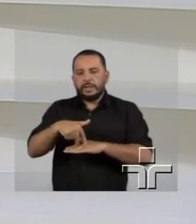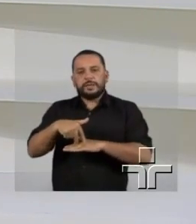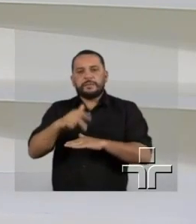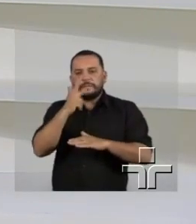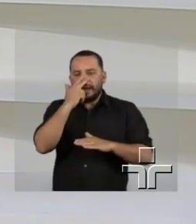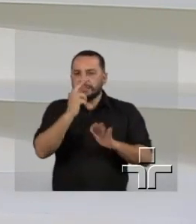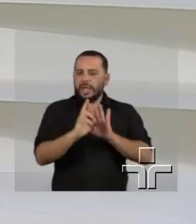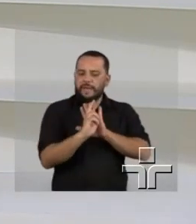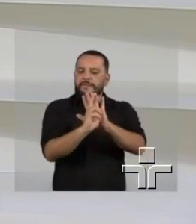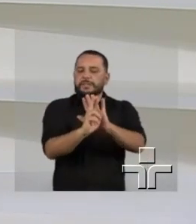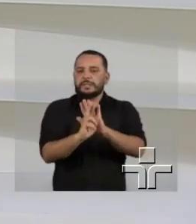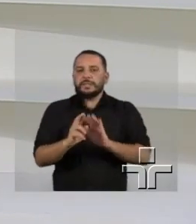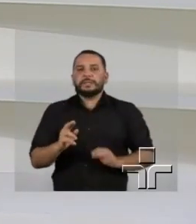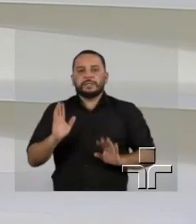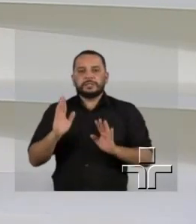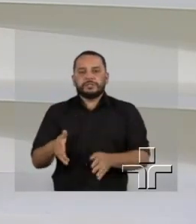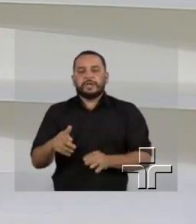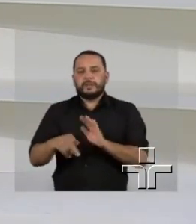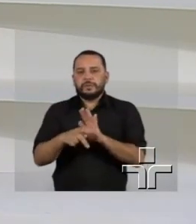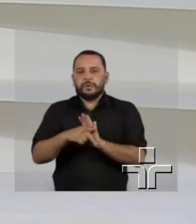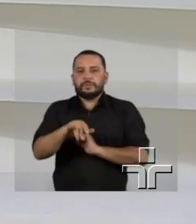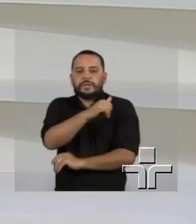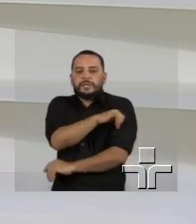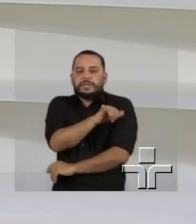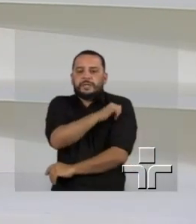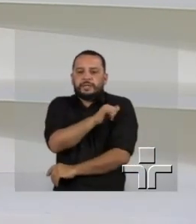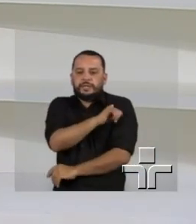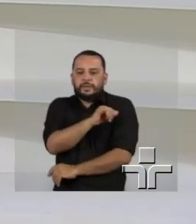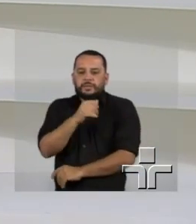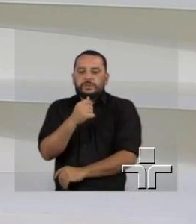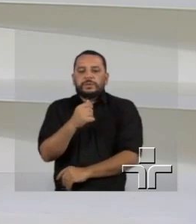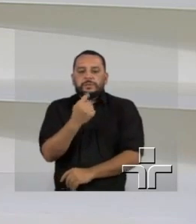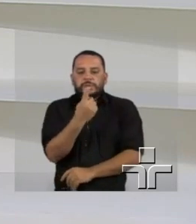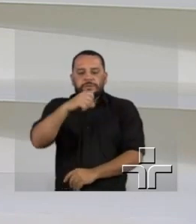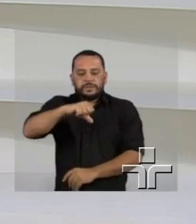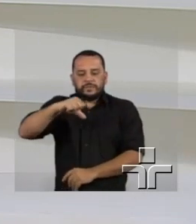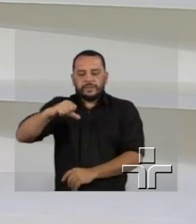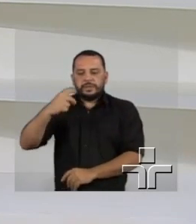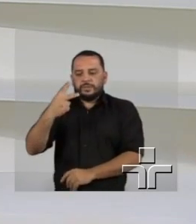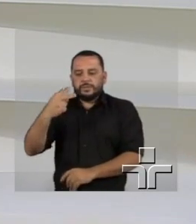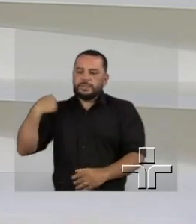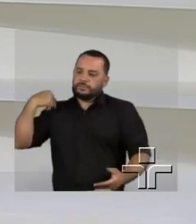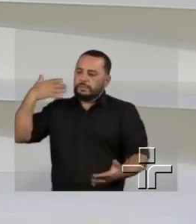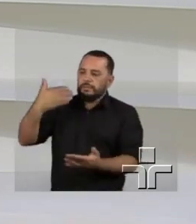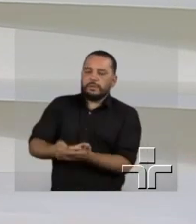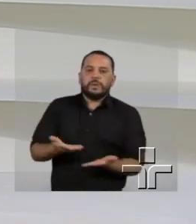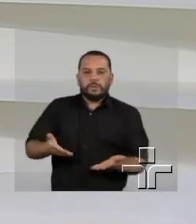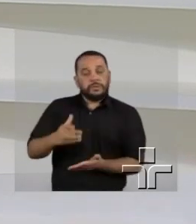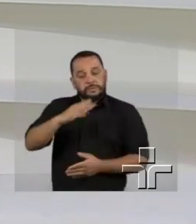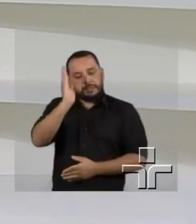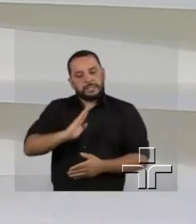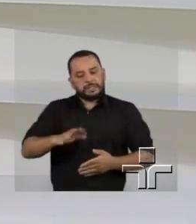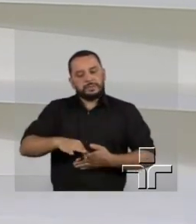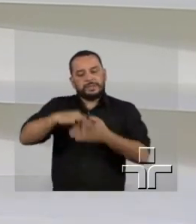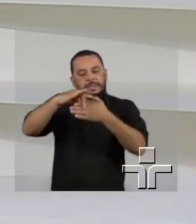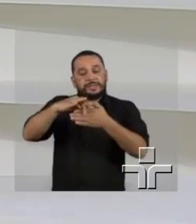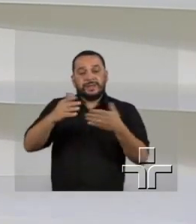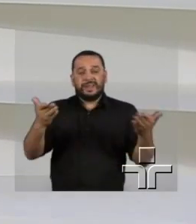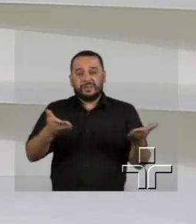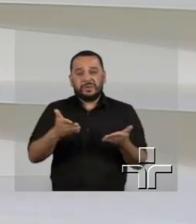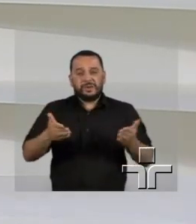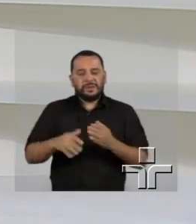milícia, ela vai no bolo. Porque você não tem que ter outra classificação para a milícia. Milícia é crime organizado puro,